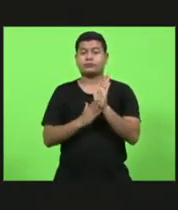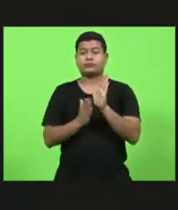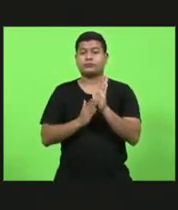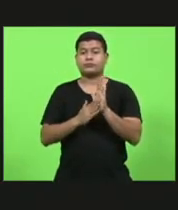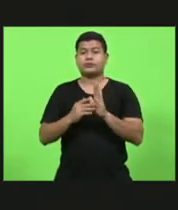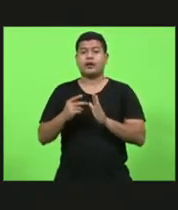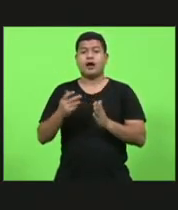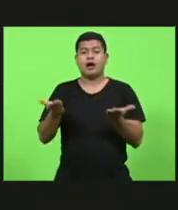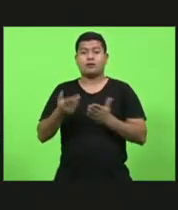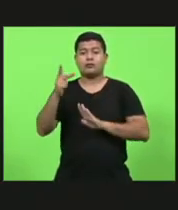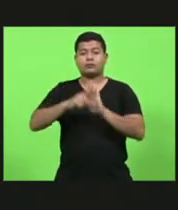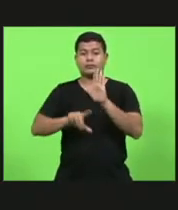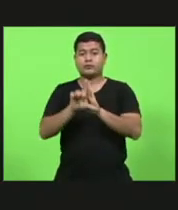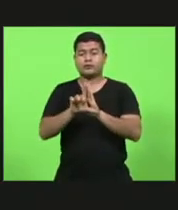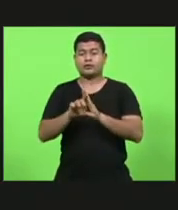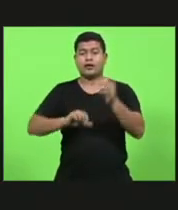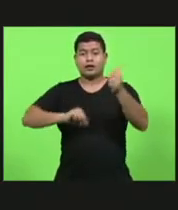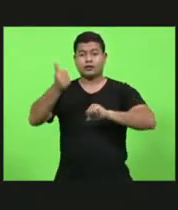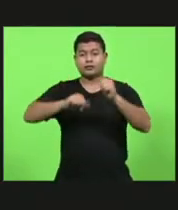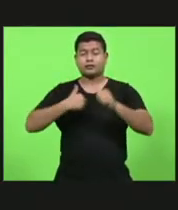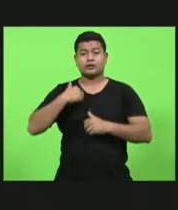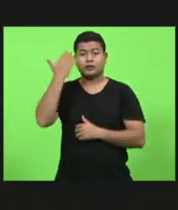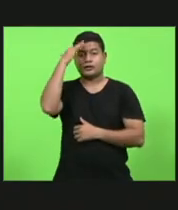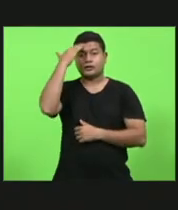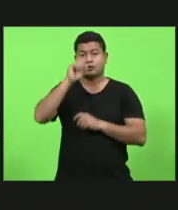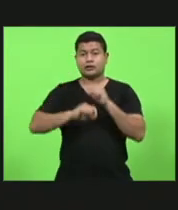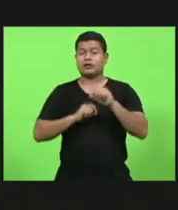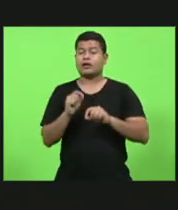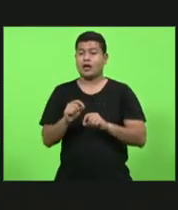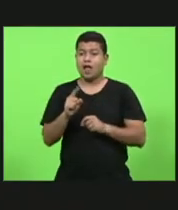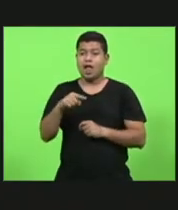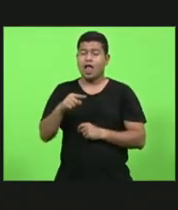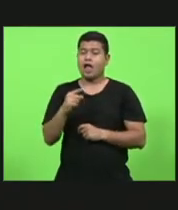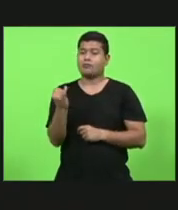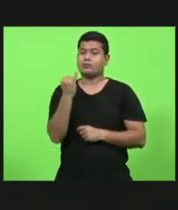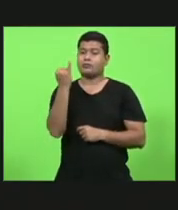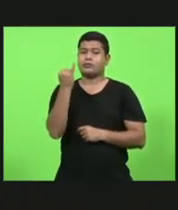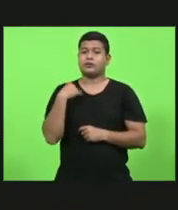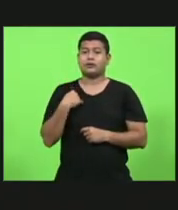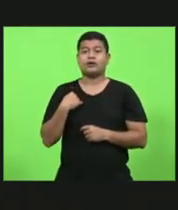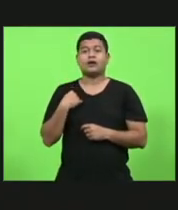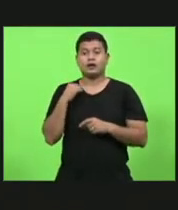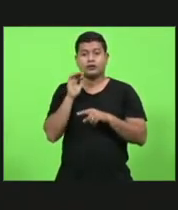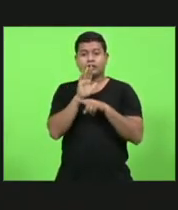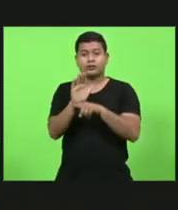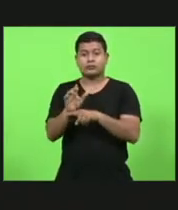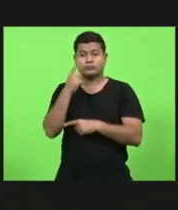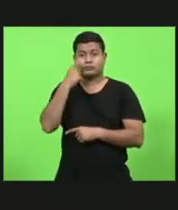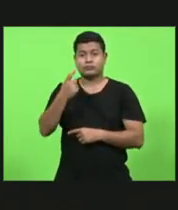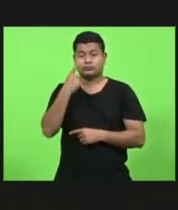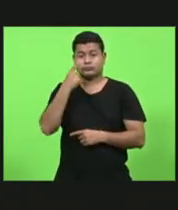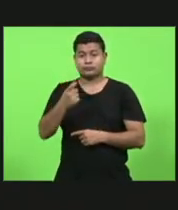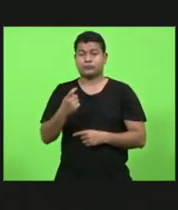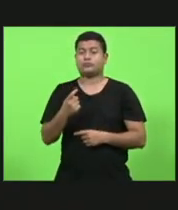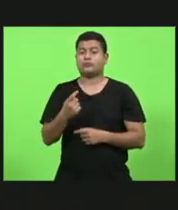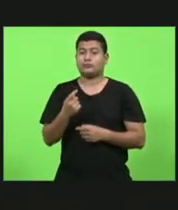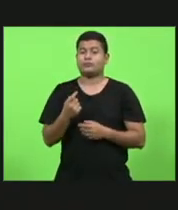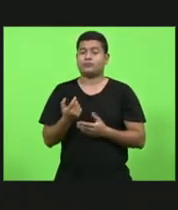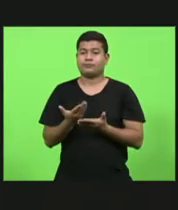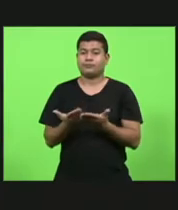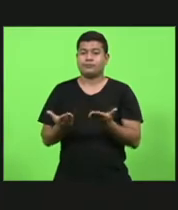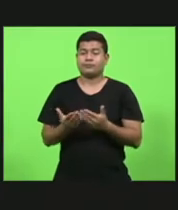análise, entende-se por oportuno e que atende ao interesse público. Entende-se por oportuno e atende interesse